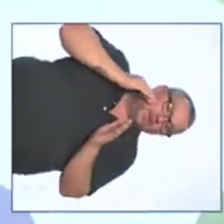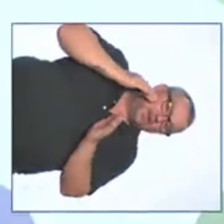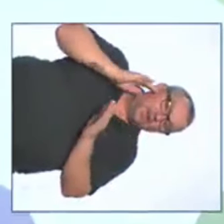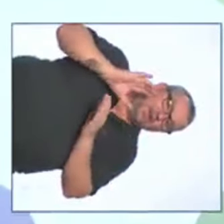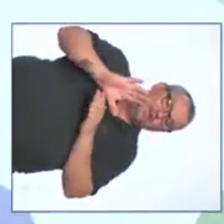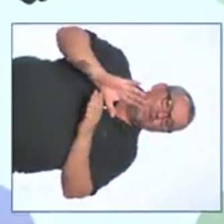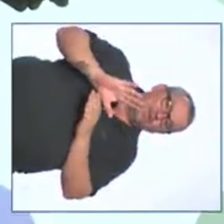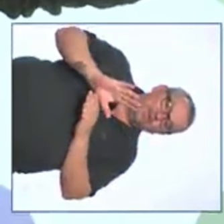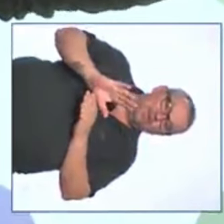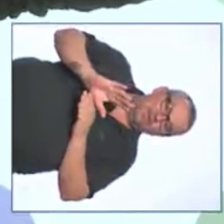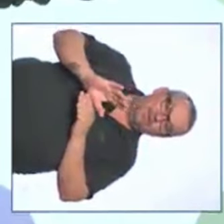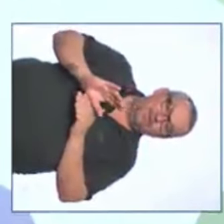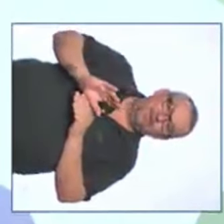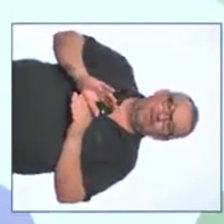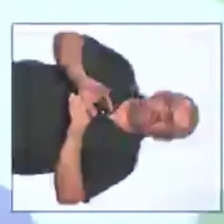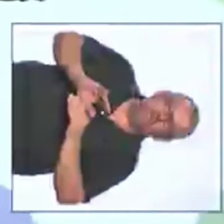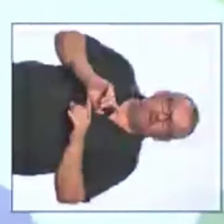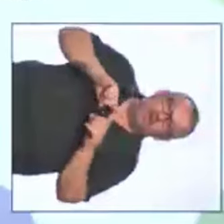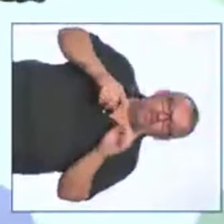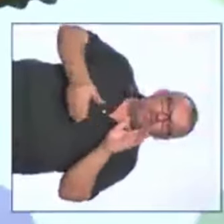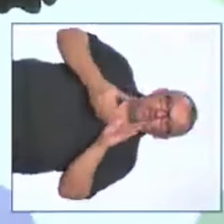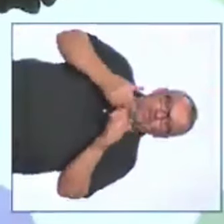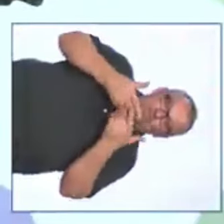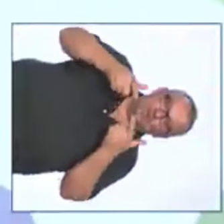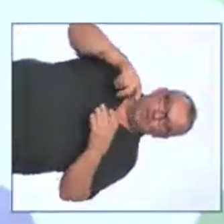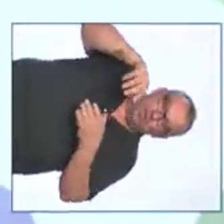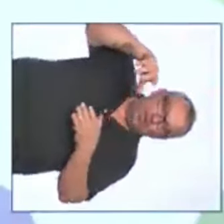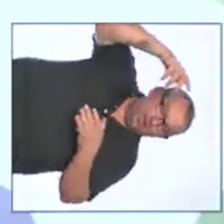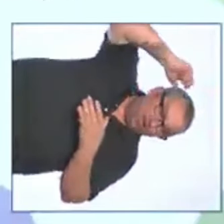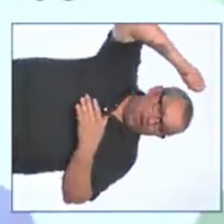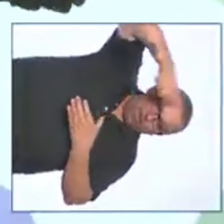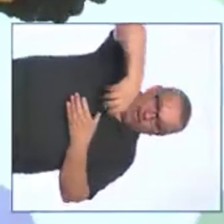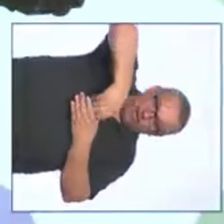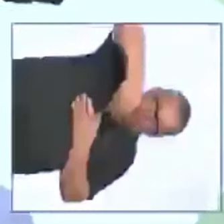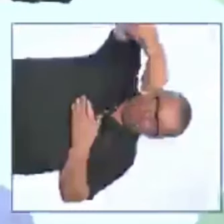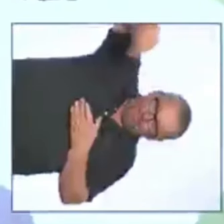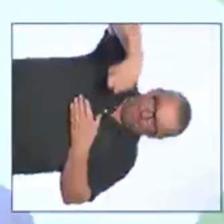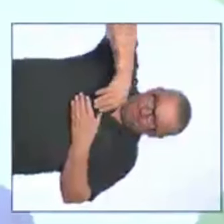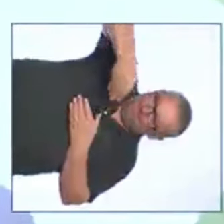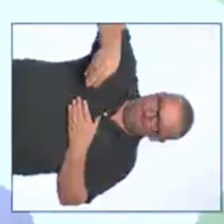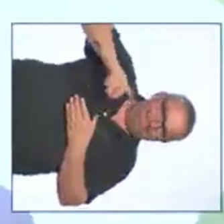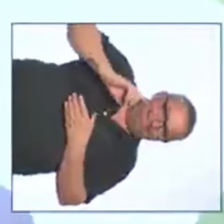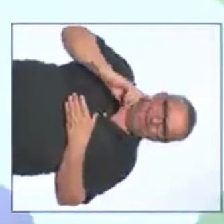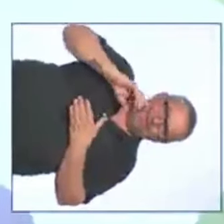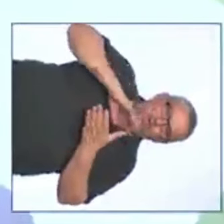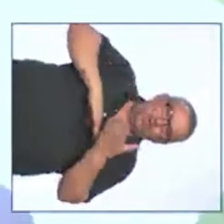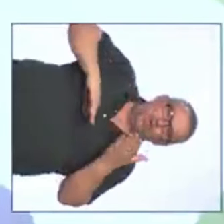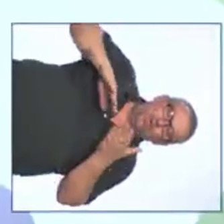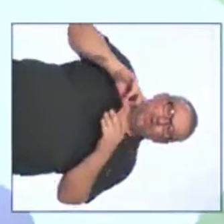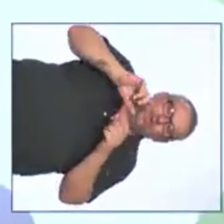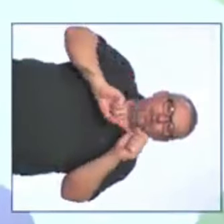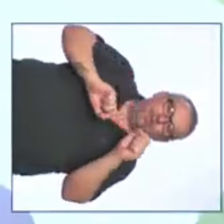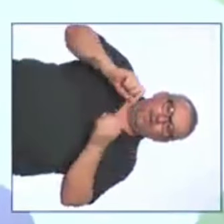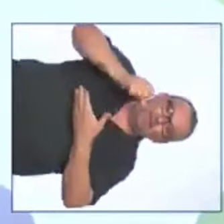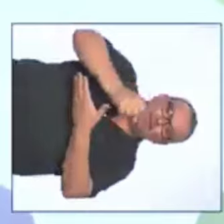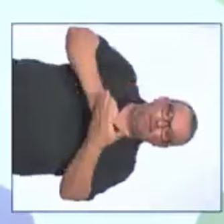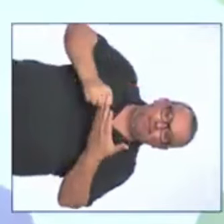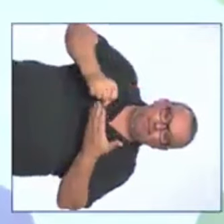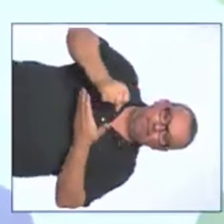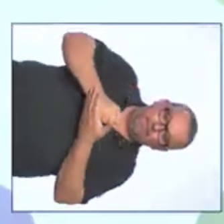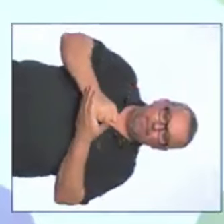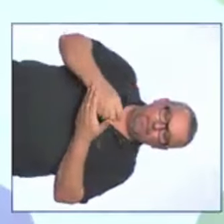né a gente não não tira as coisas da cartola ou tira coisas do que a gente acha tudo que a gente faz é baseado